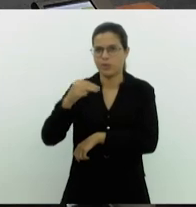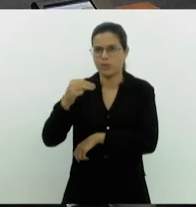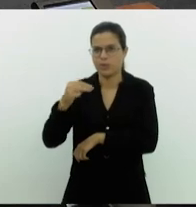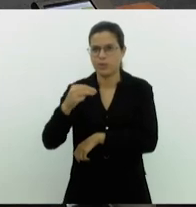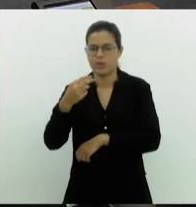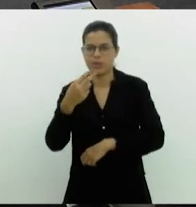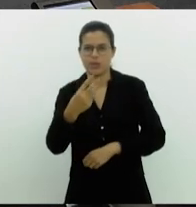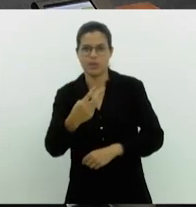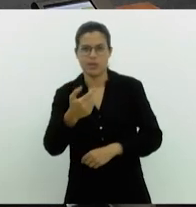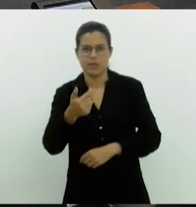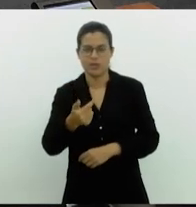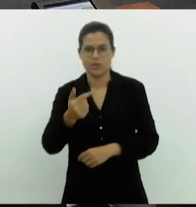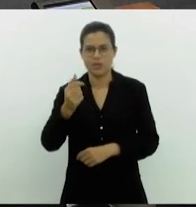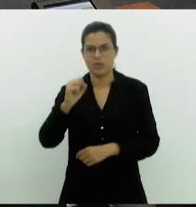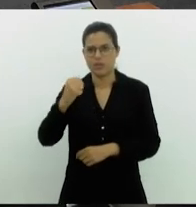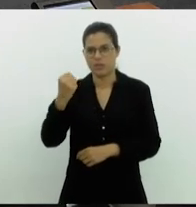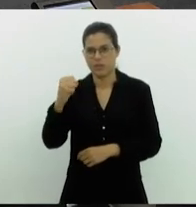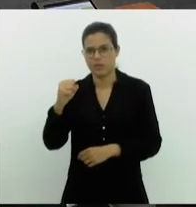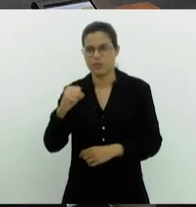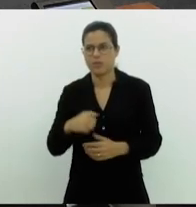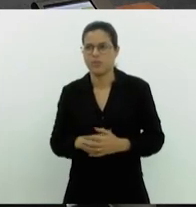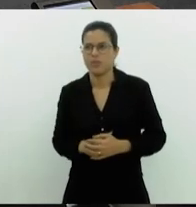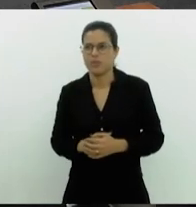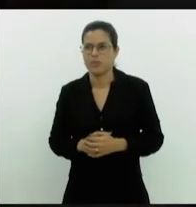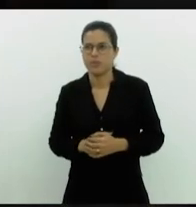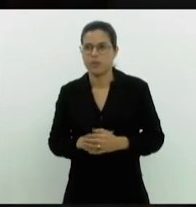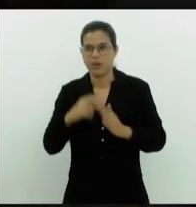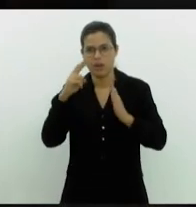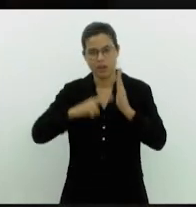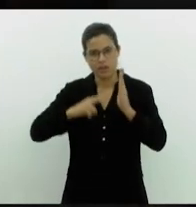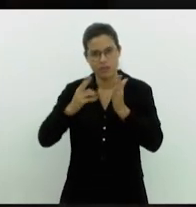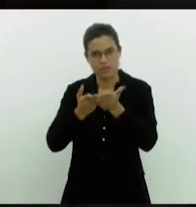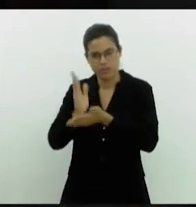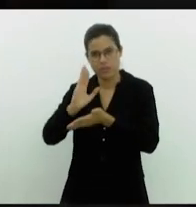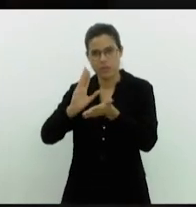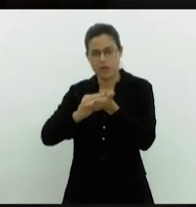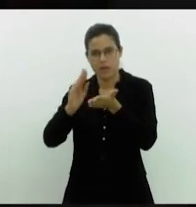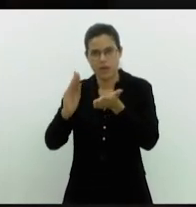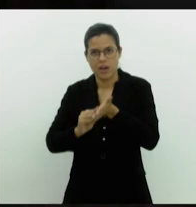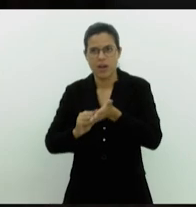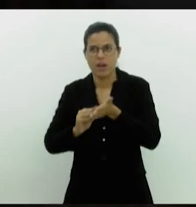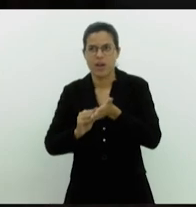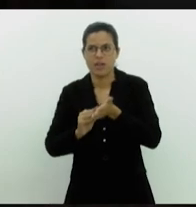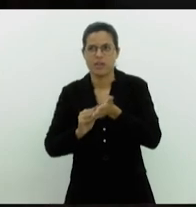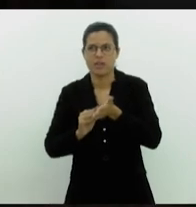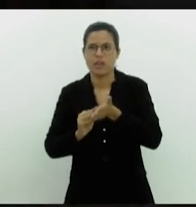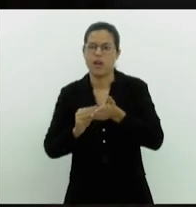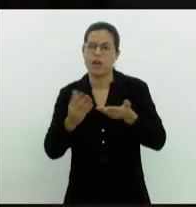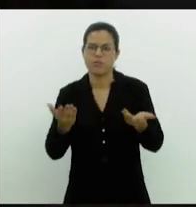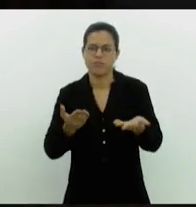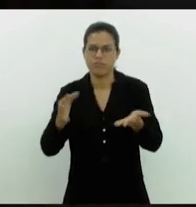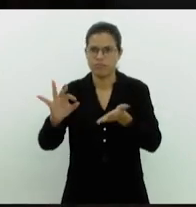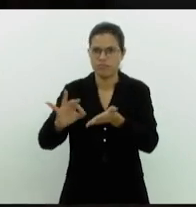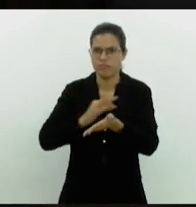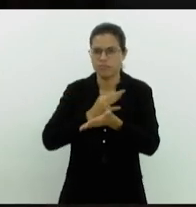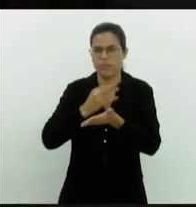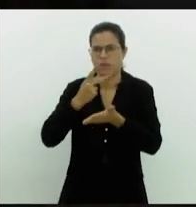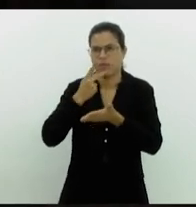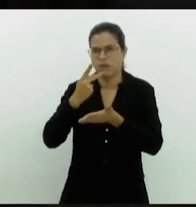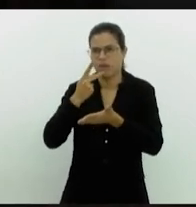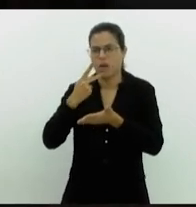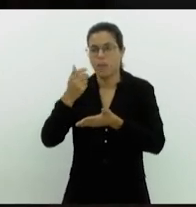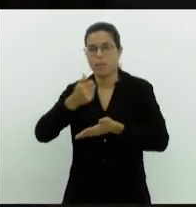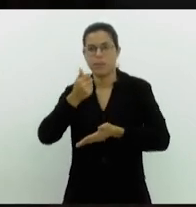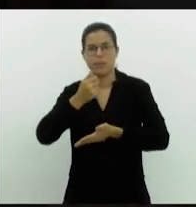32 segundos. Lida e aprovada a ata, passa seu expediente inicial. Primeiro orador inscrito é o